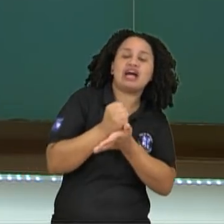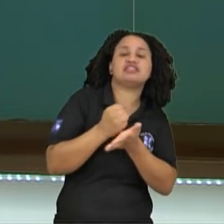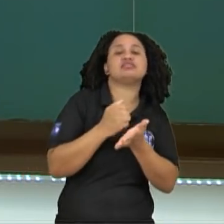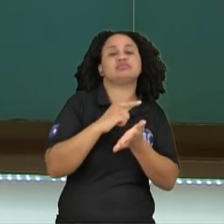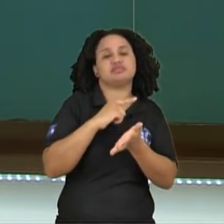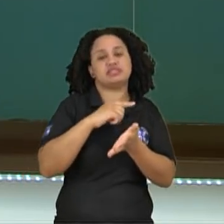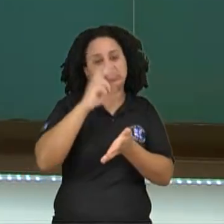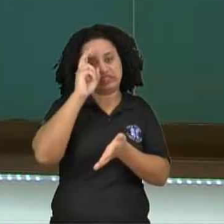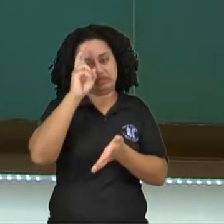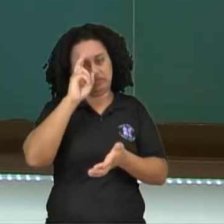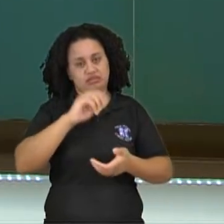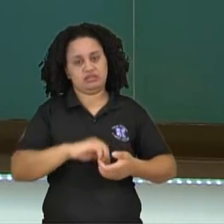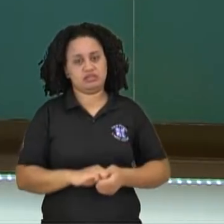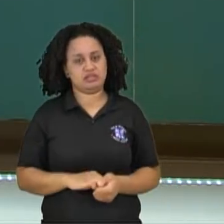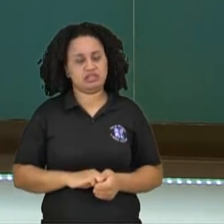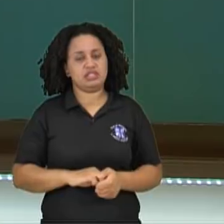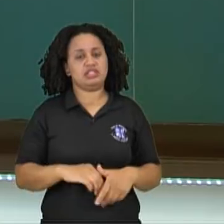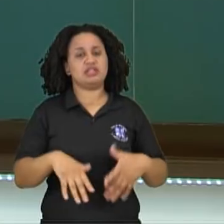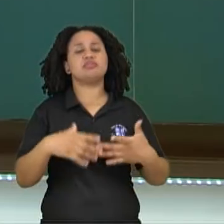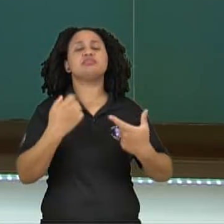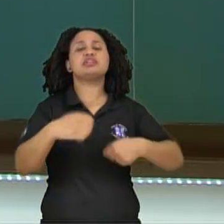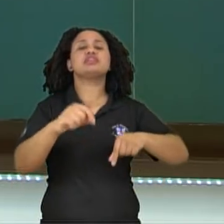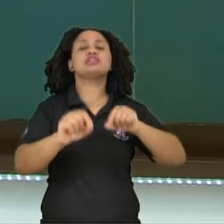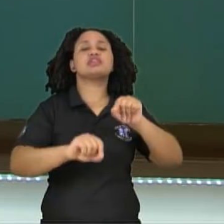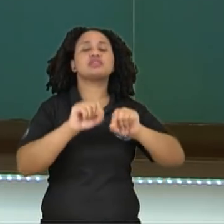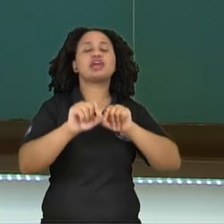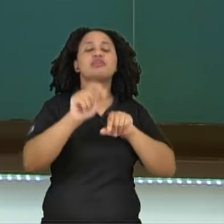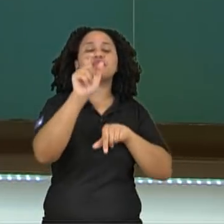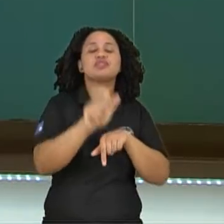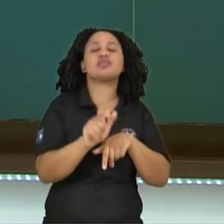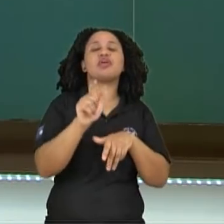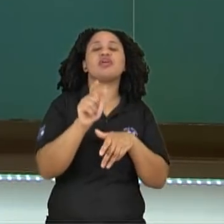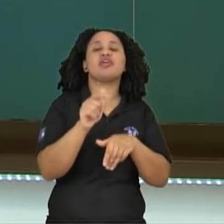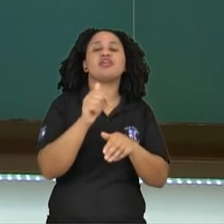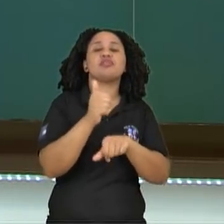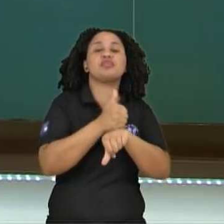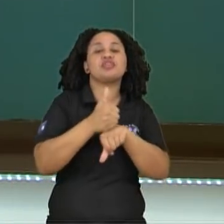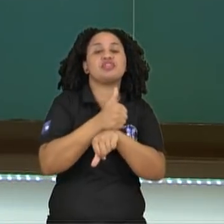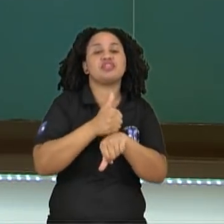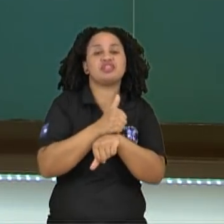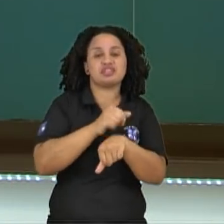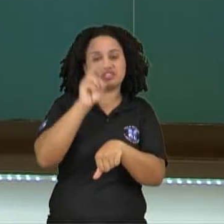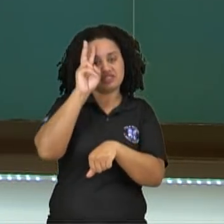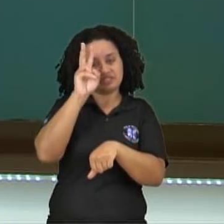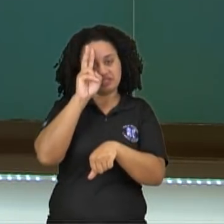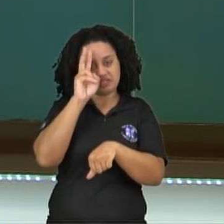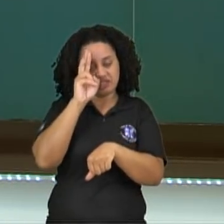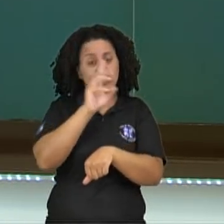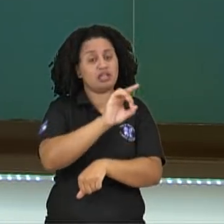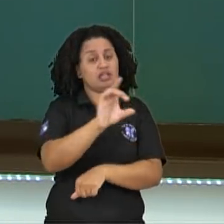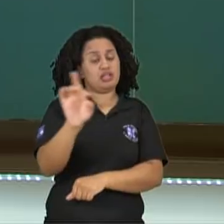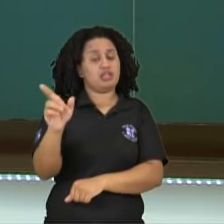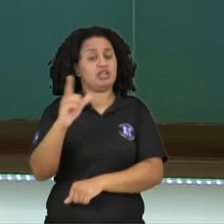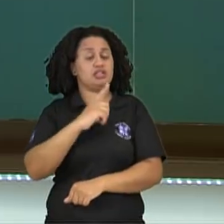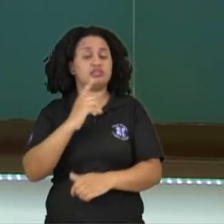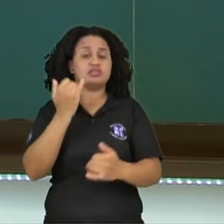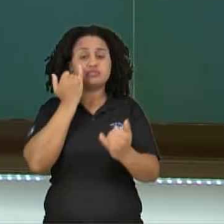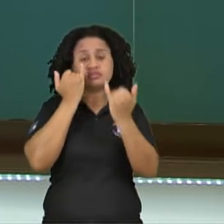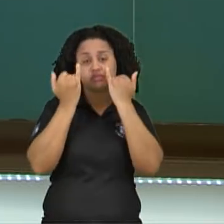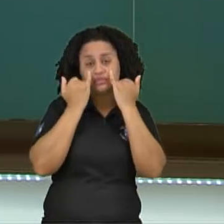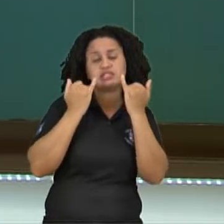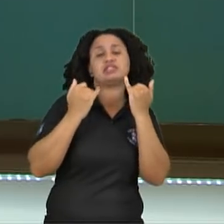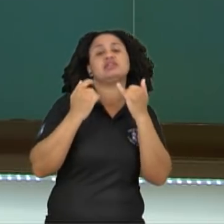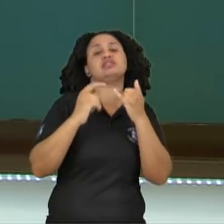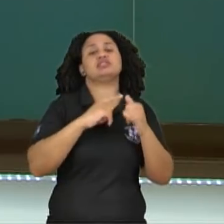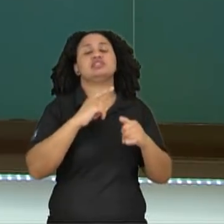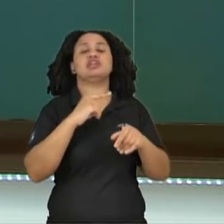história, precisa-se dos historiadores. Né? E os historiadores têm as suas opiniões, têm a sua linha